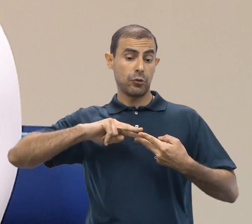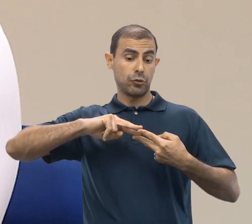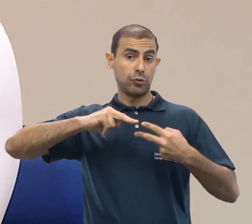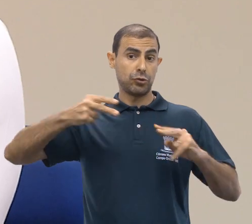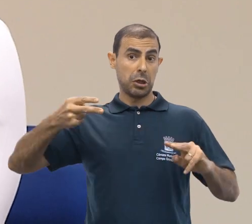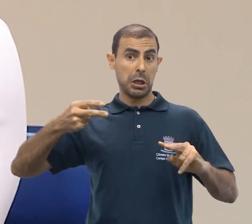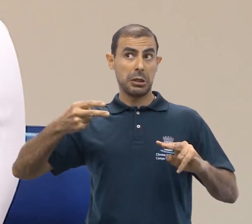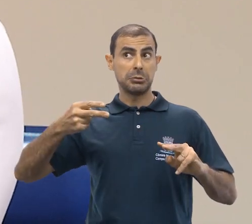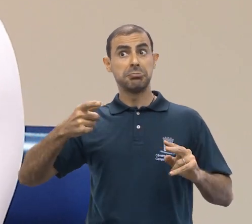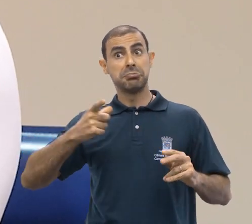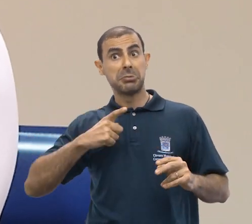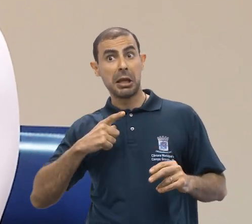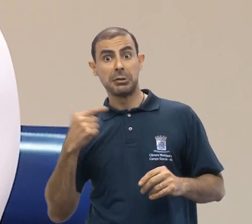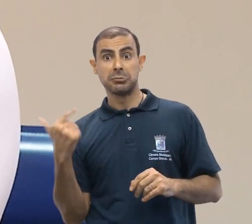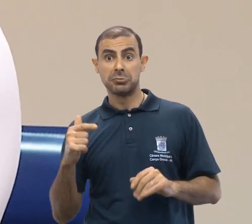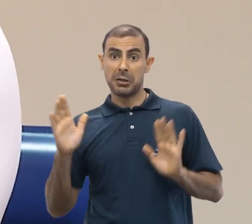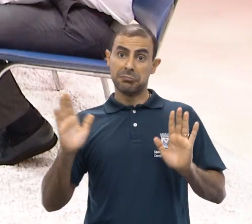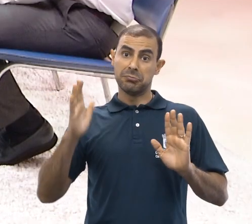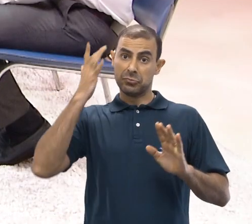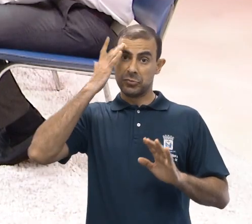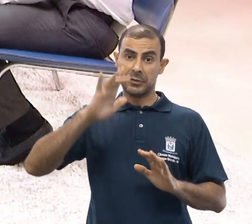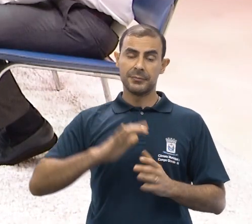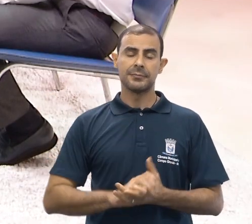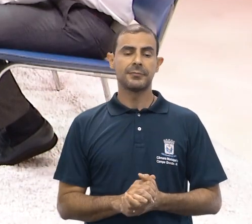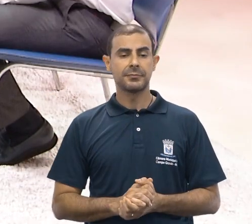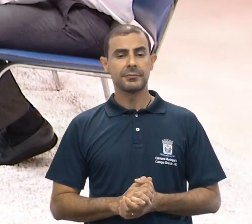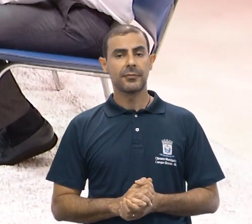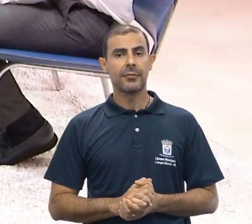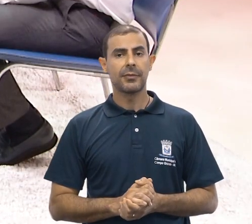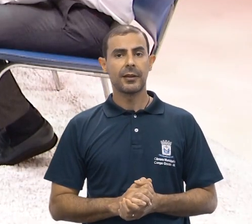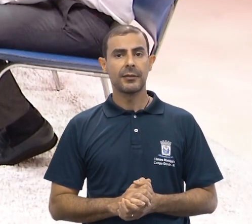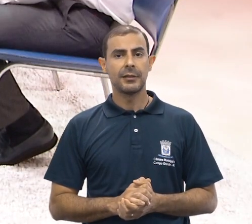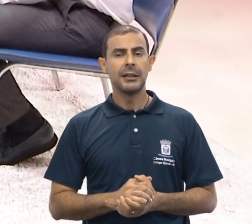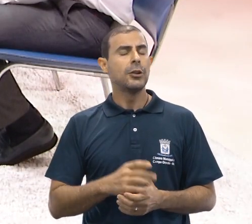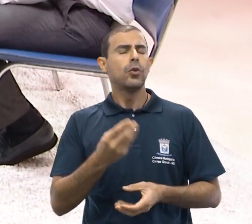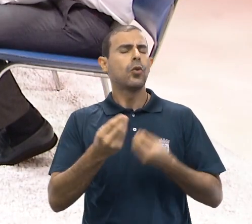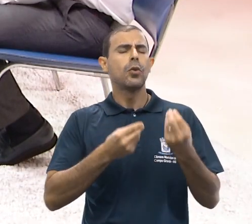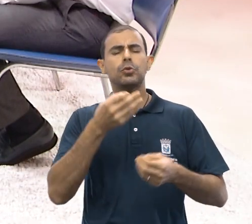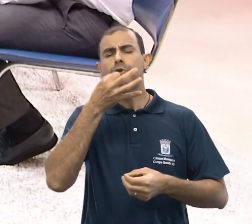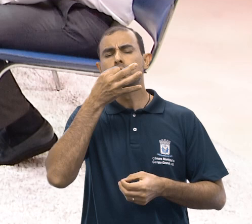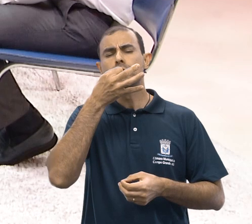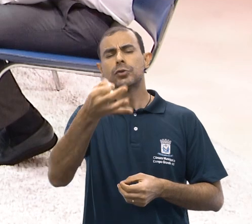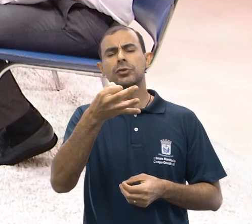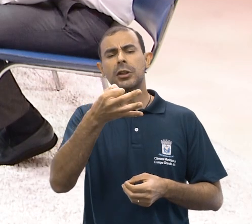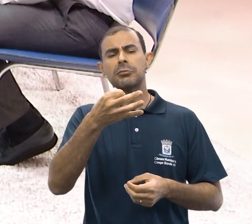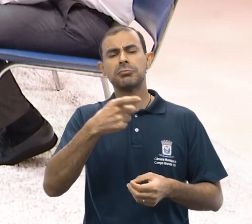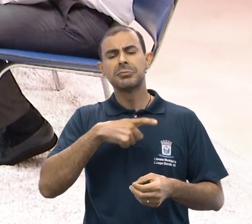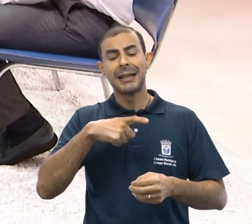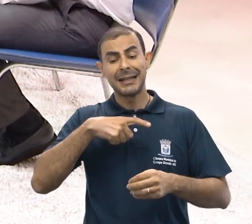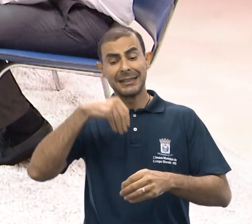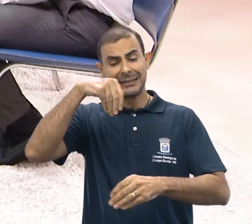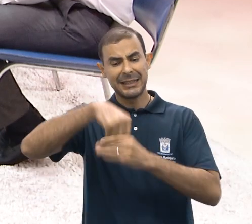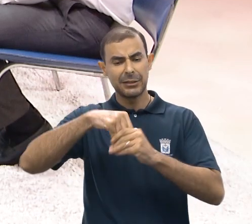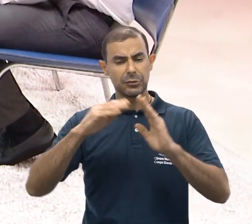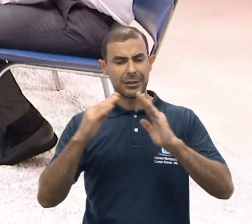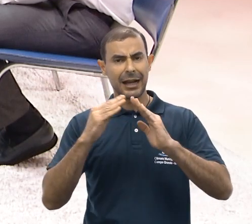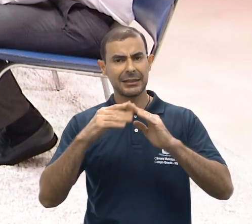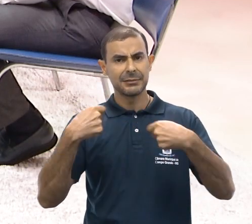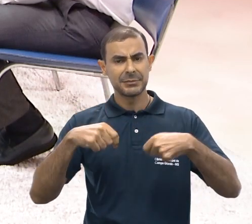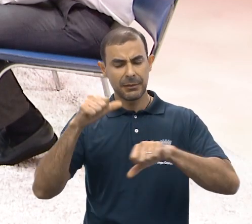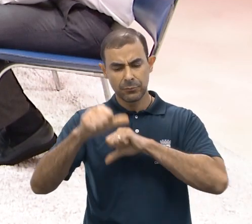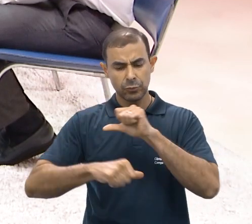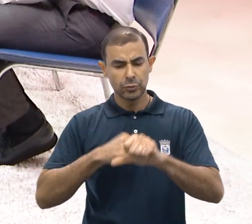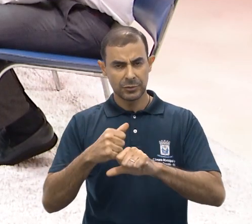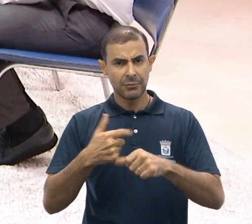mais avançada daqui a um tempo, né? E tem dicas, por exemplo, mudanças estruturais dentro da casa para quem tem